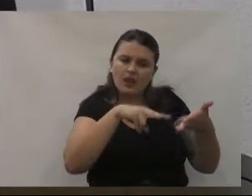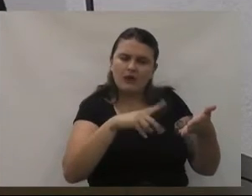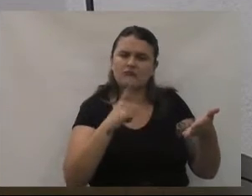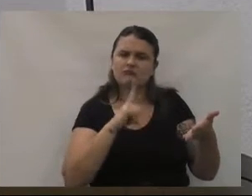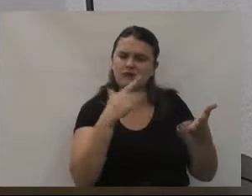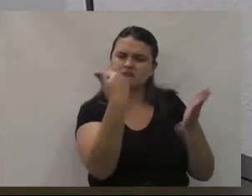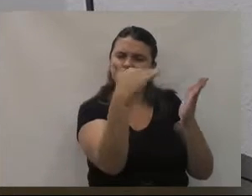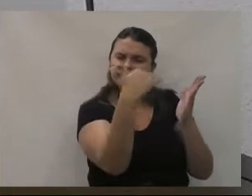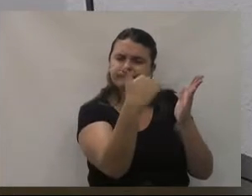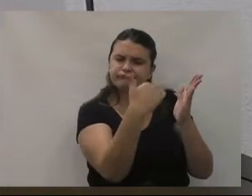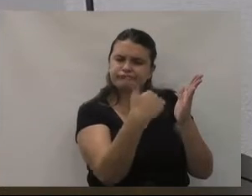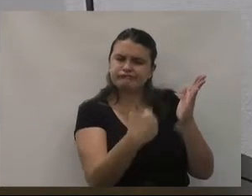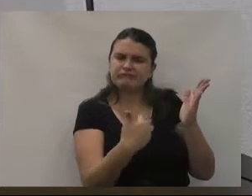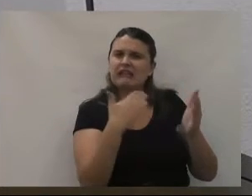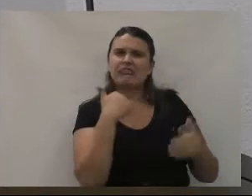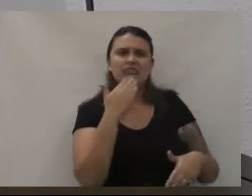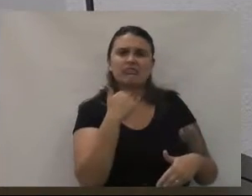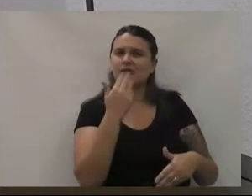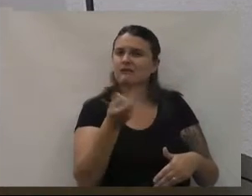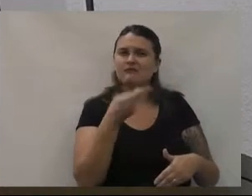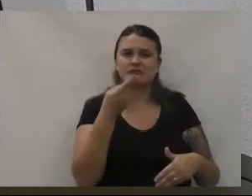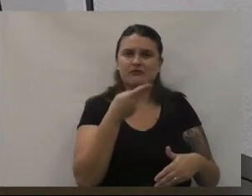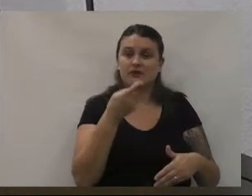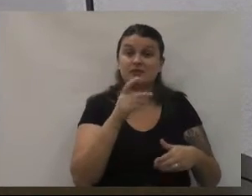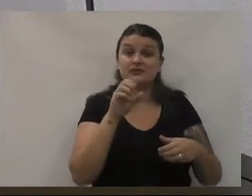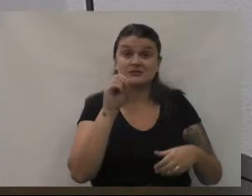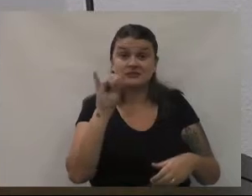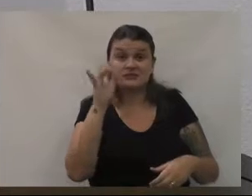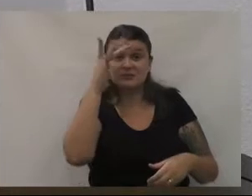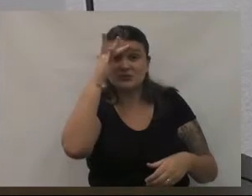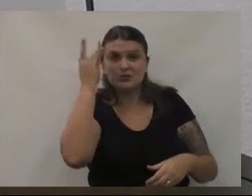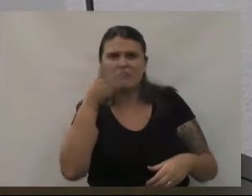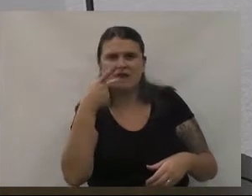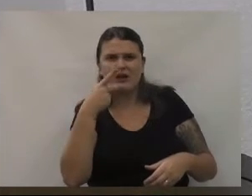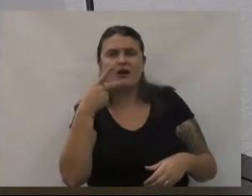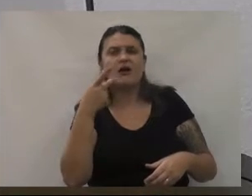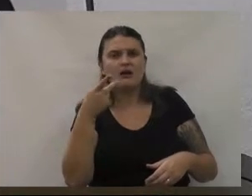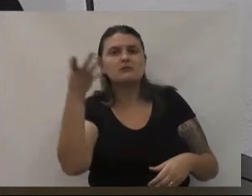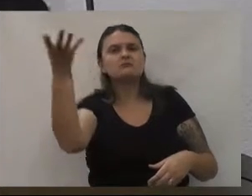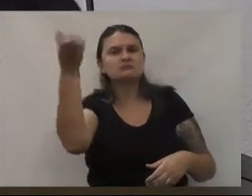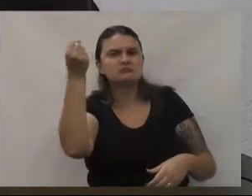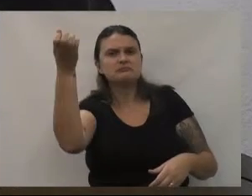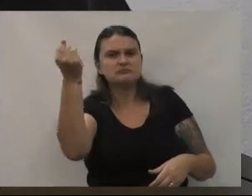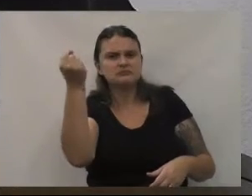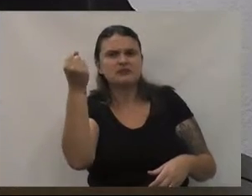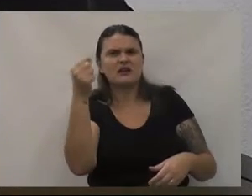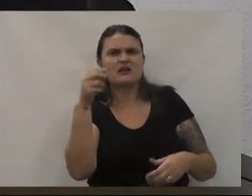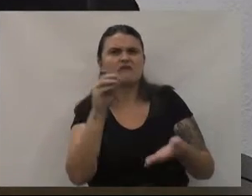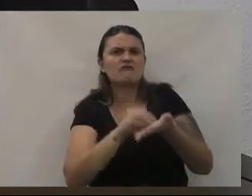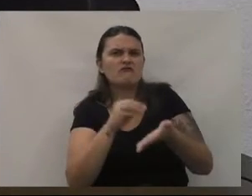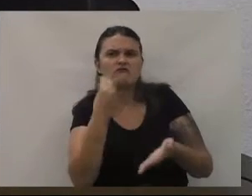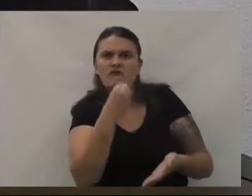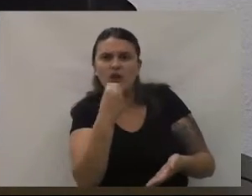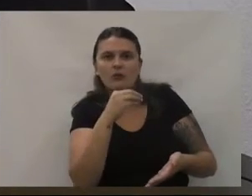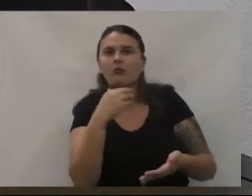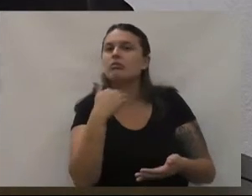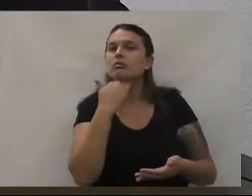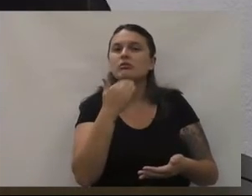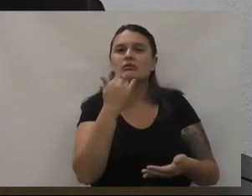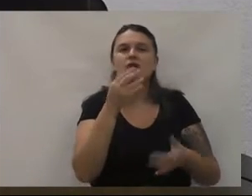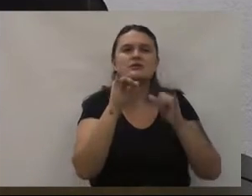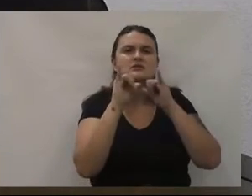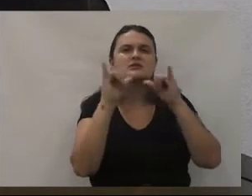fontes de custeio que são e que ninguém fala, quando falam que a Previdência é deficitária, ninguém cita essas fontes de